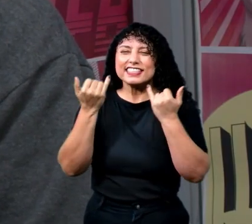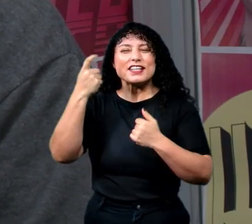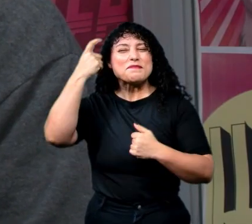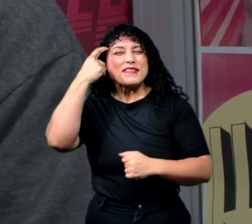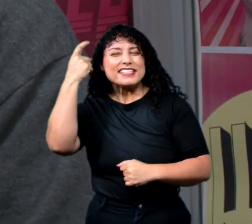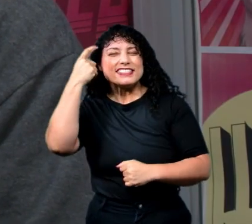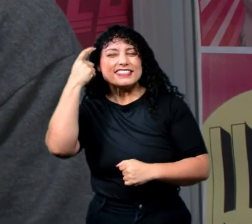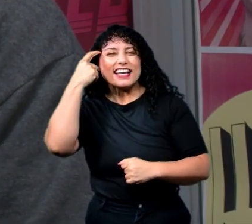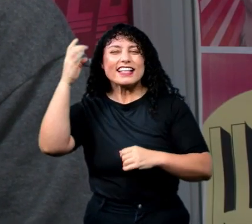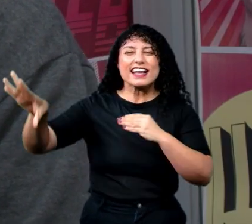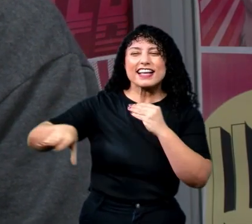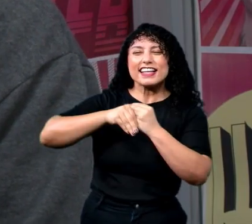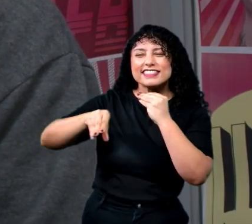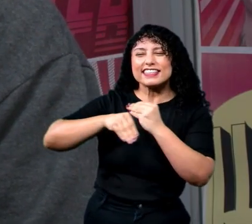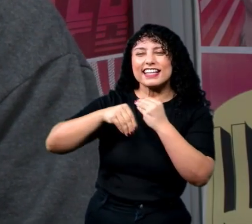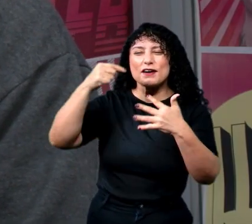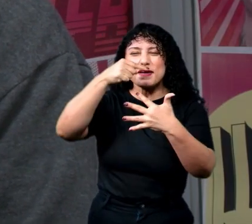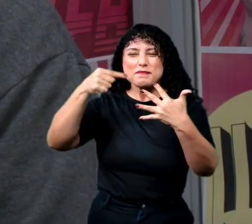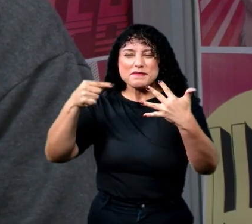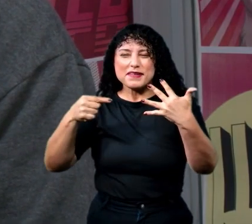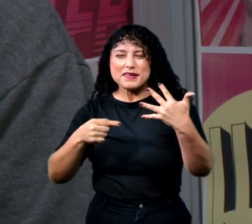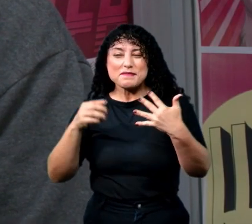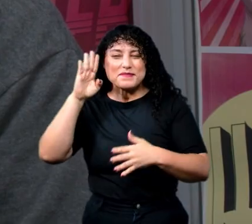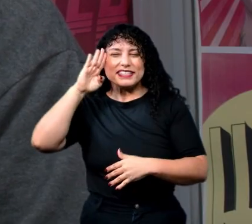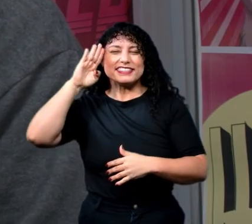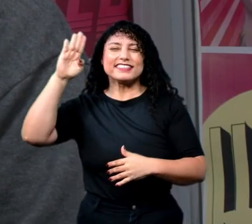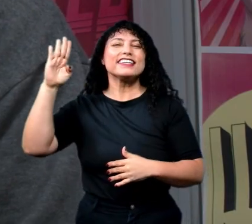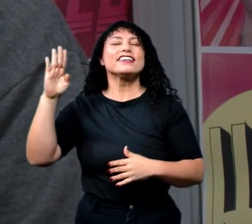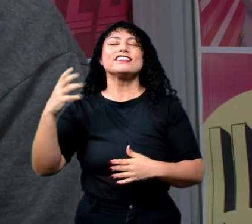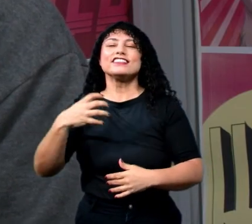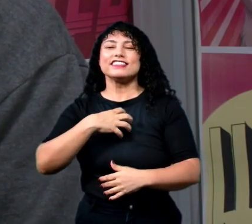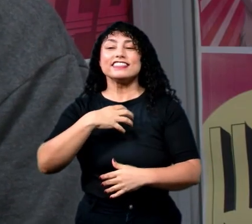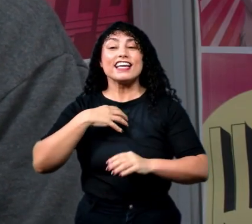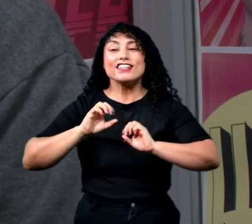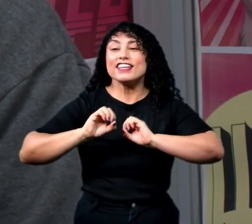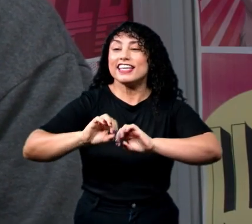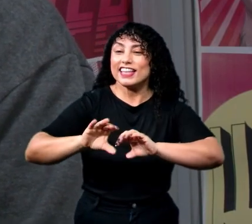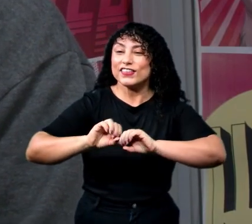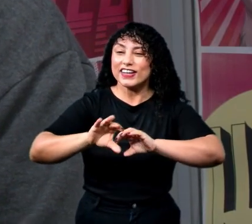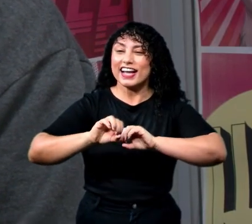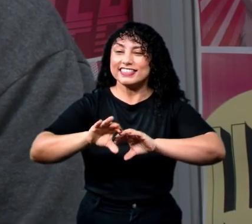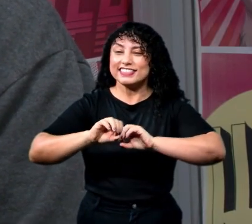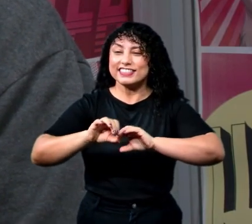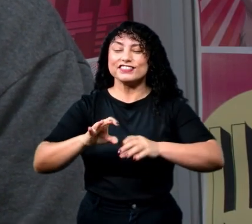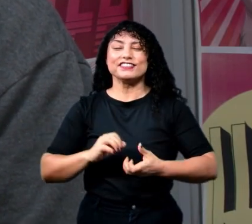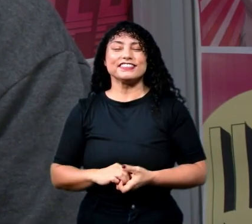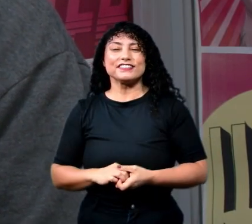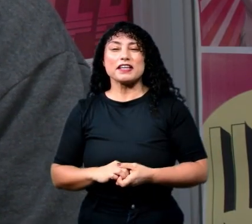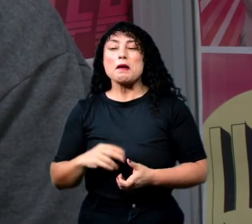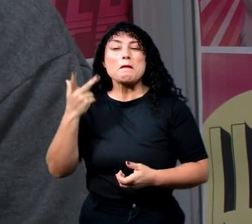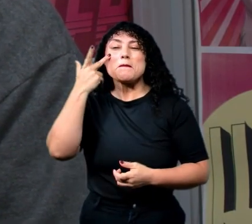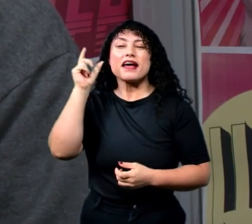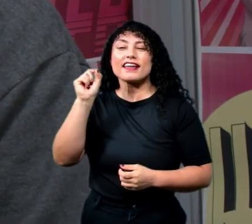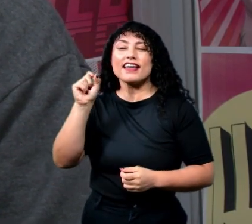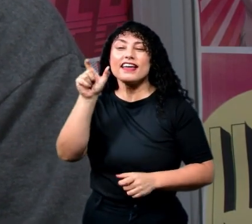pensando em acrescentar mais coisas por lá, principalmente de forma educativa, né? Para que